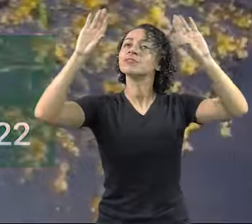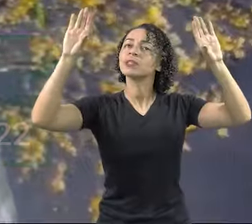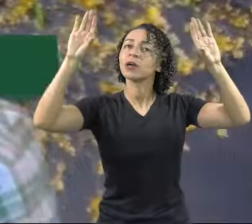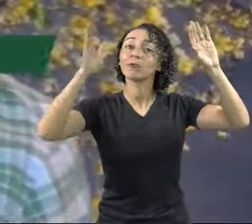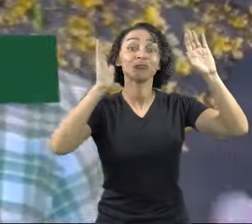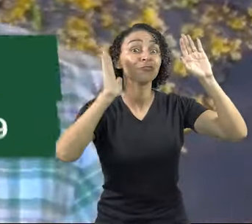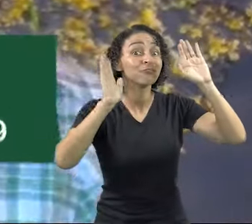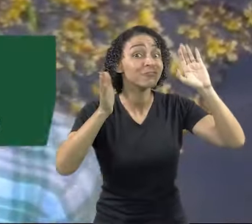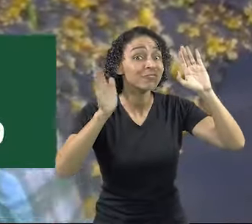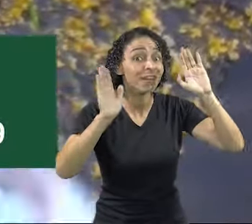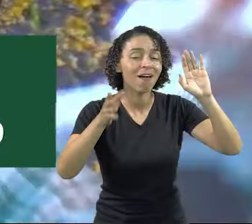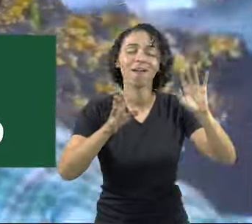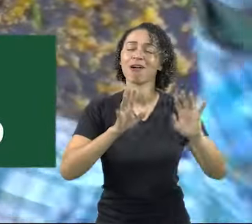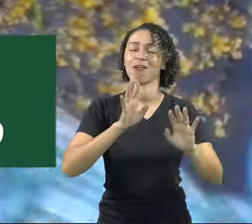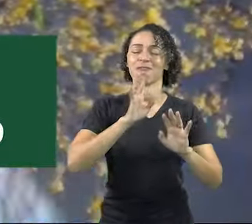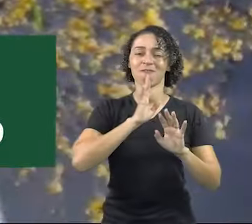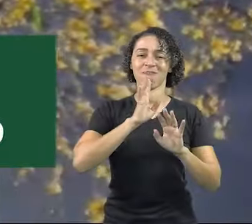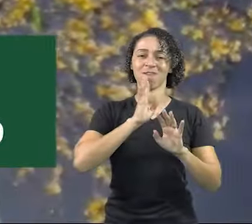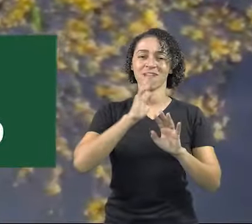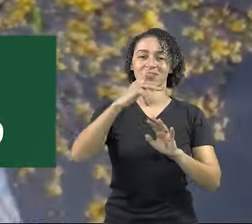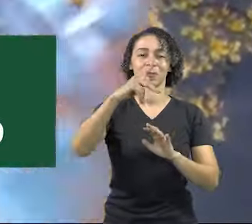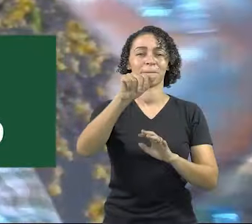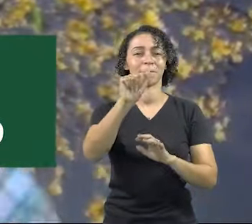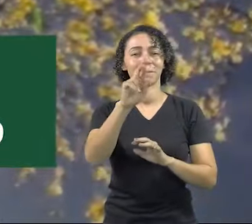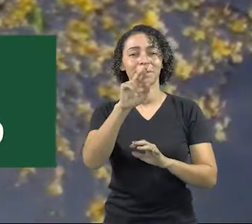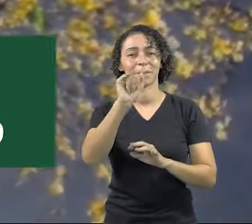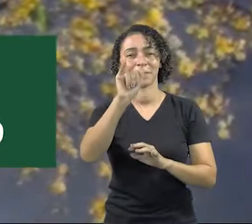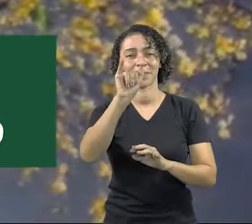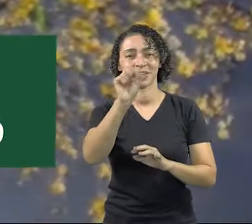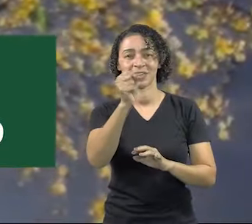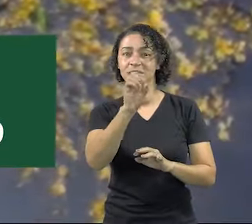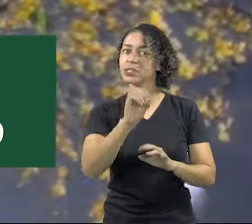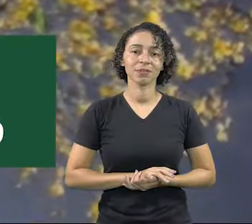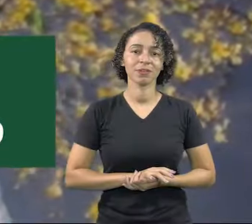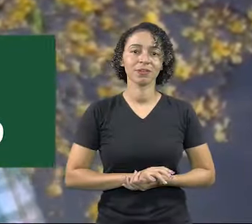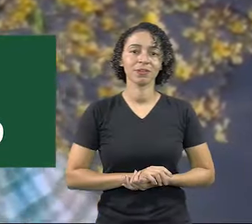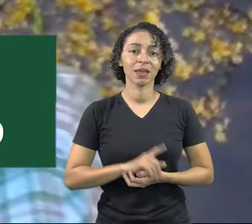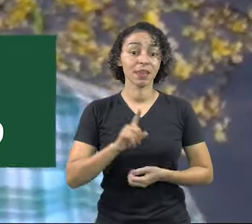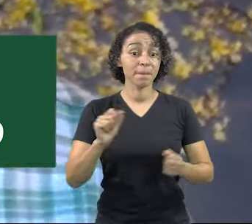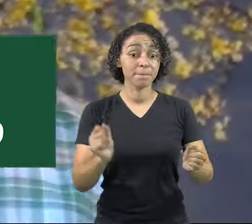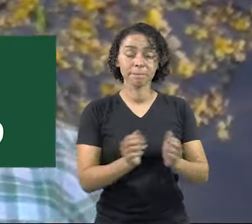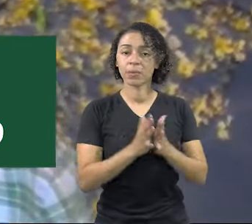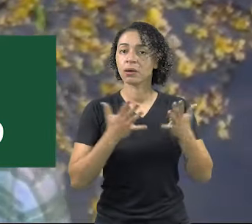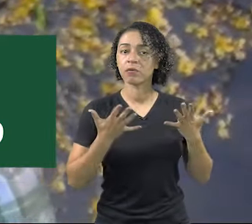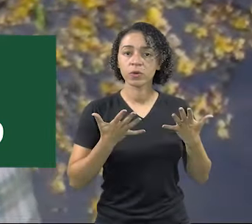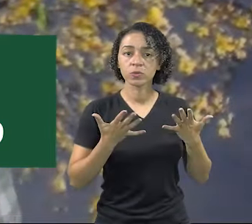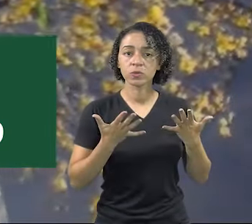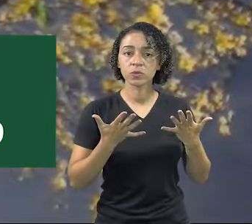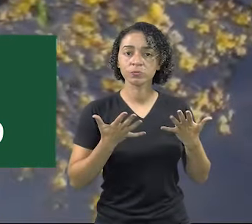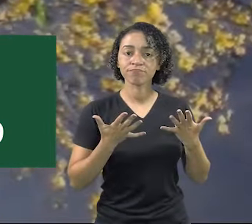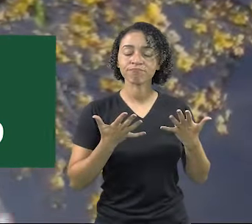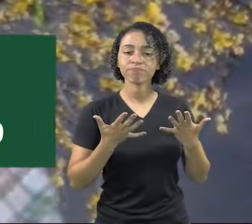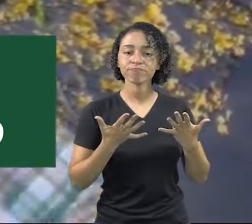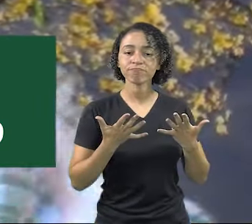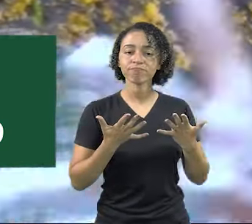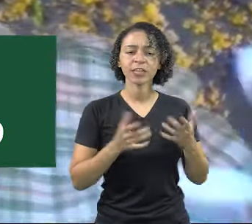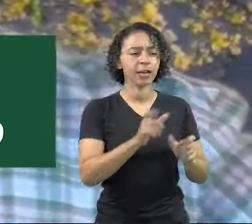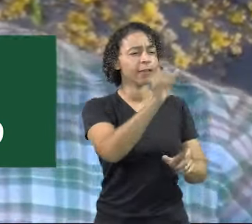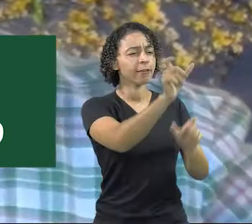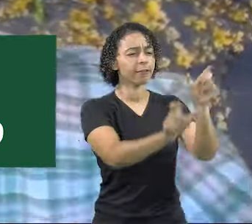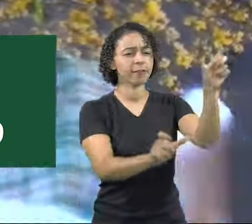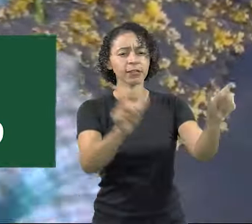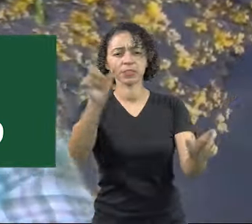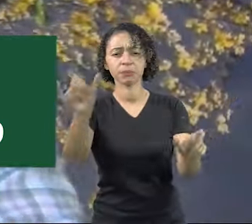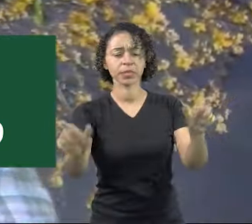Paraíso não é no céu estive no Paraíso no sei do céu olha que coisa tremenda e eles